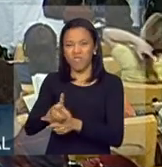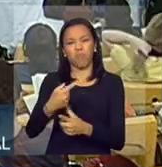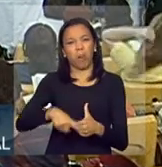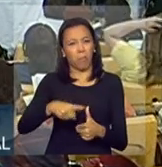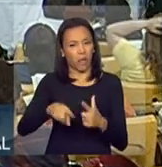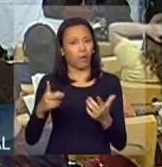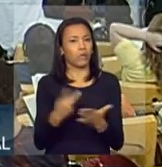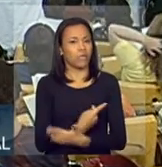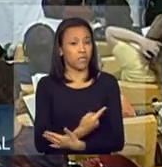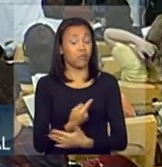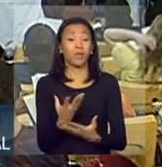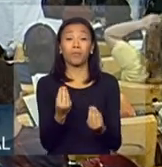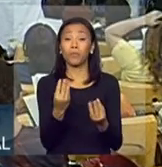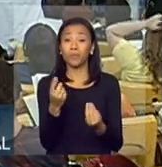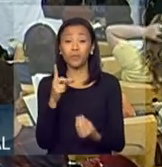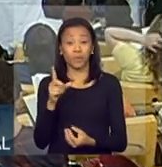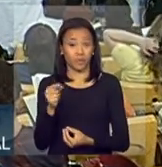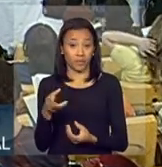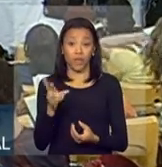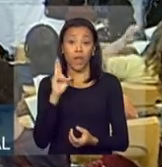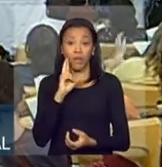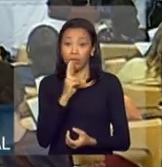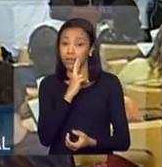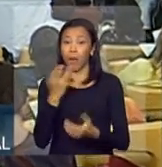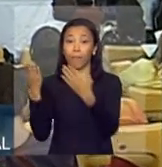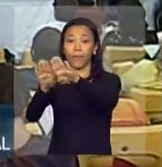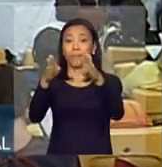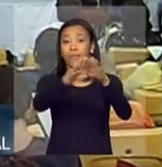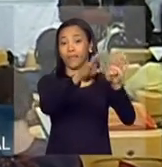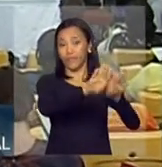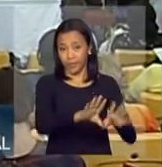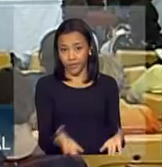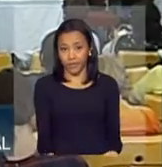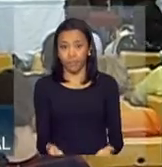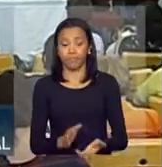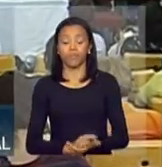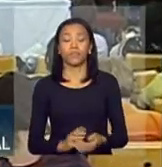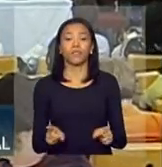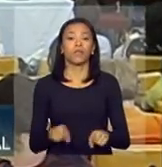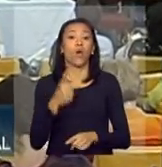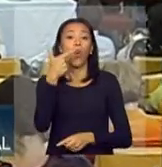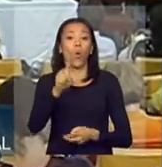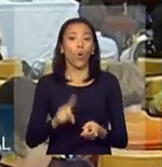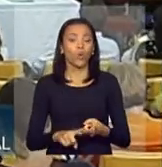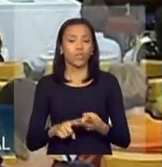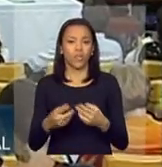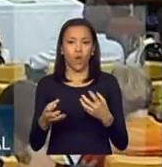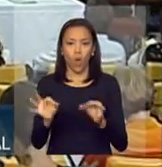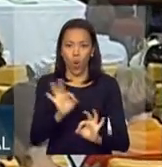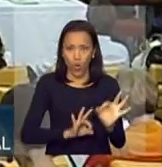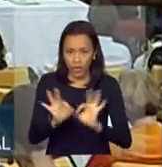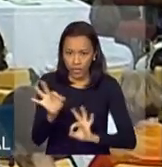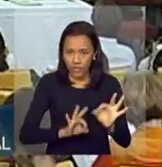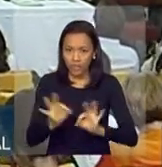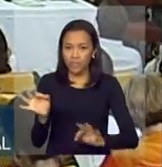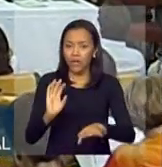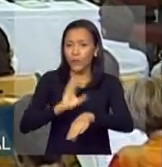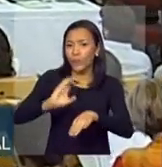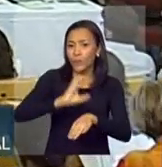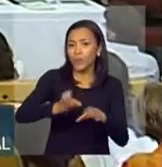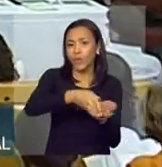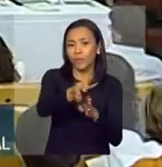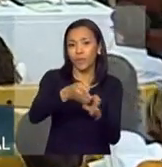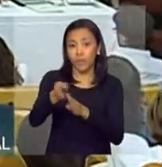desses restaurantes estão fechados, etc. Realizar a oficina para definir o papel dos restaurantes e cozinhas comunitárias diante das